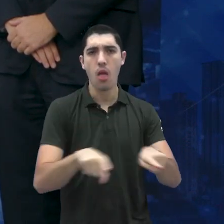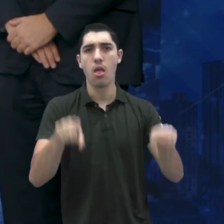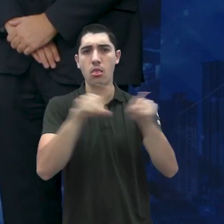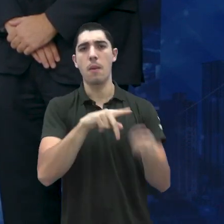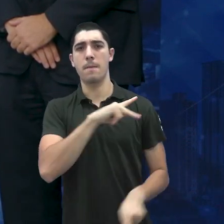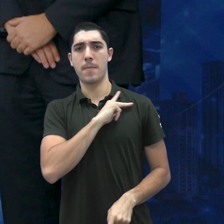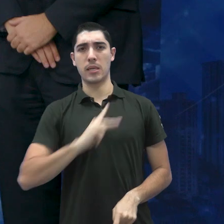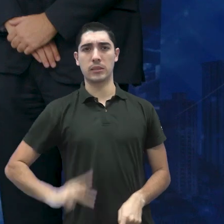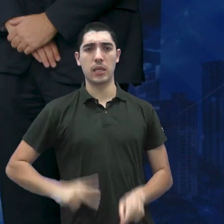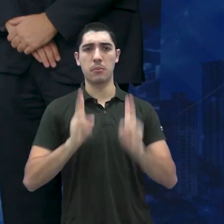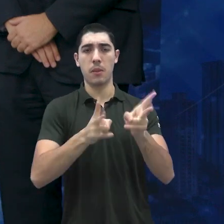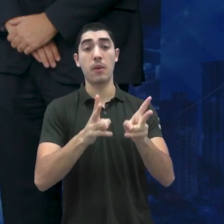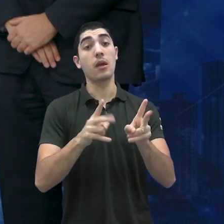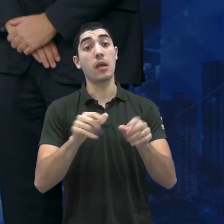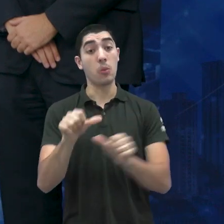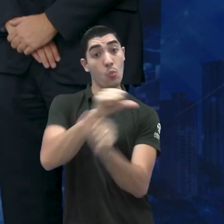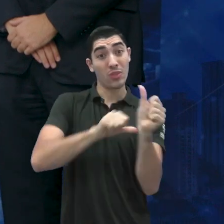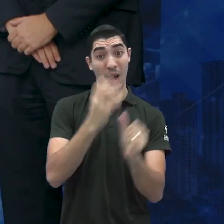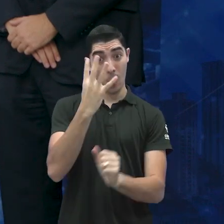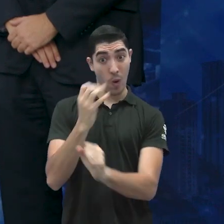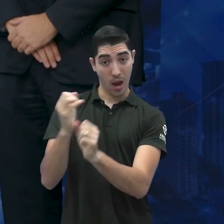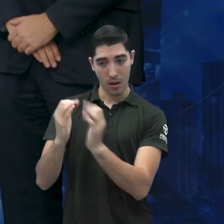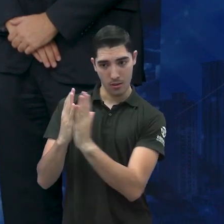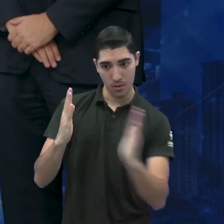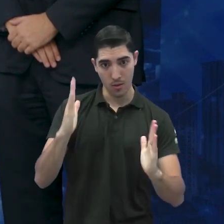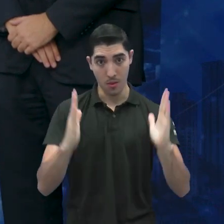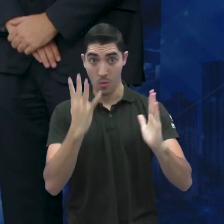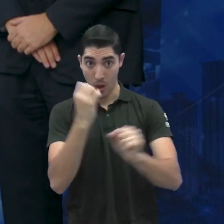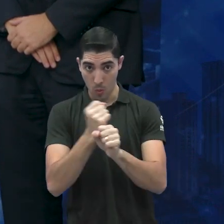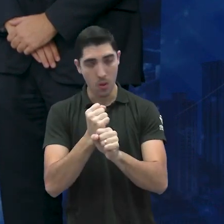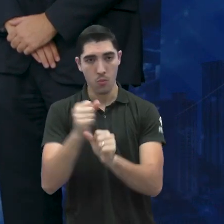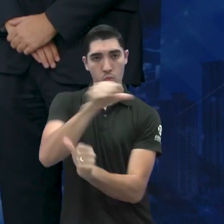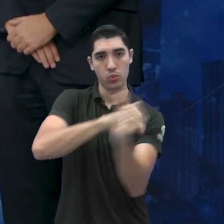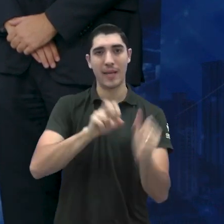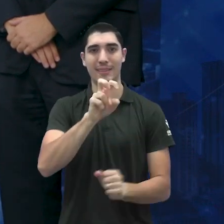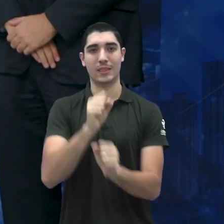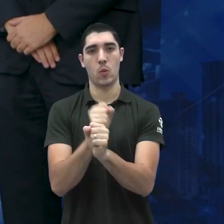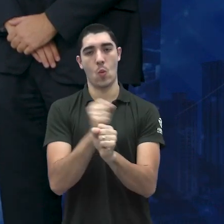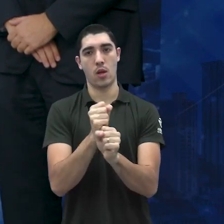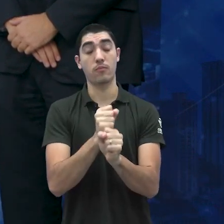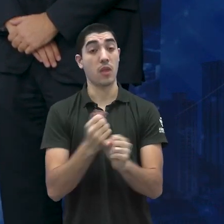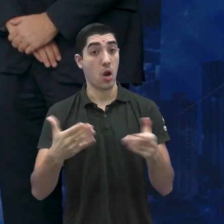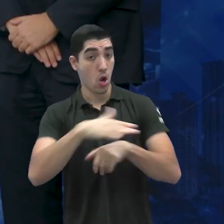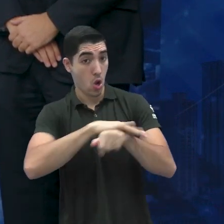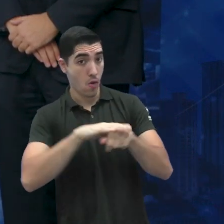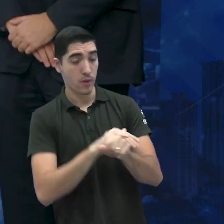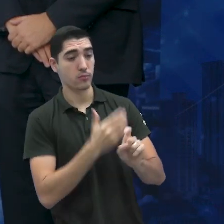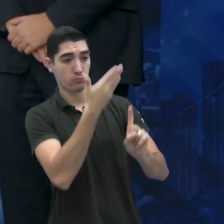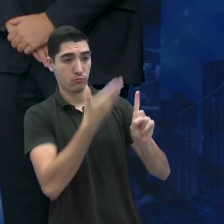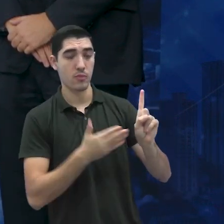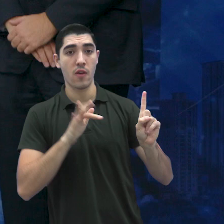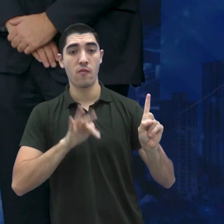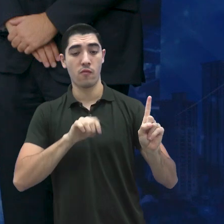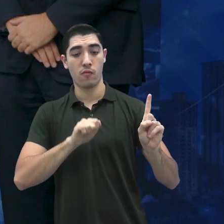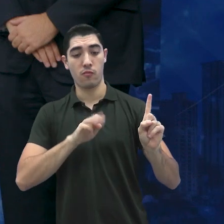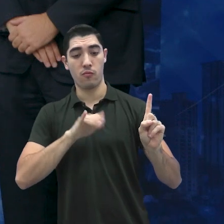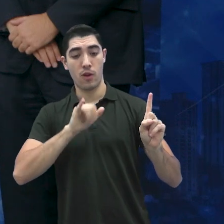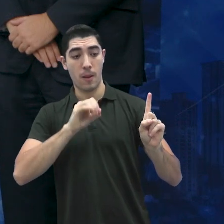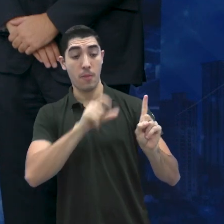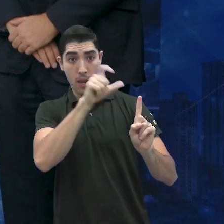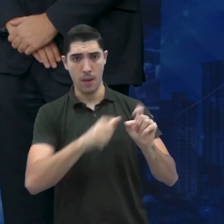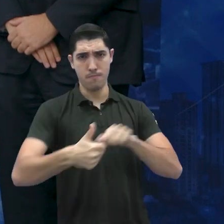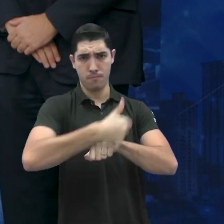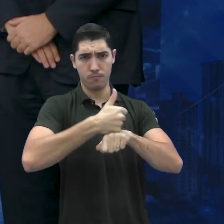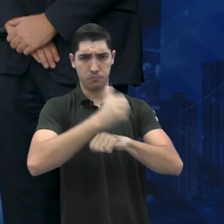e mandatos para 5 anos. E para saber mais deste assunto, vamos conversar com Fábio Antunes, especialista em